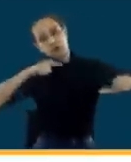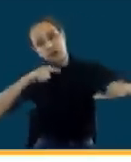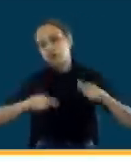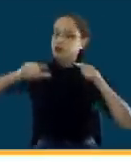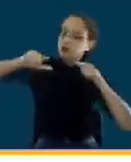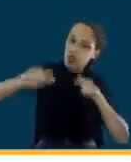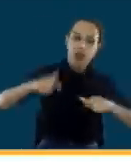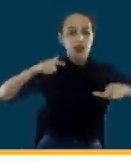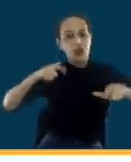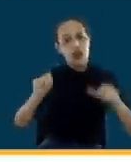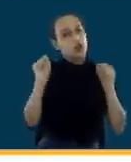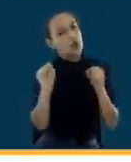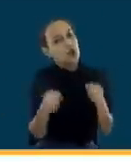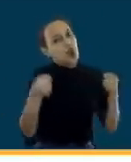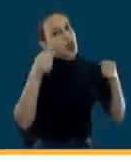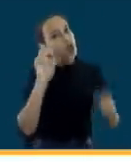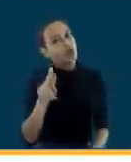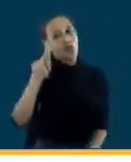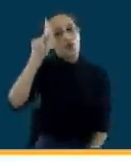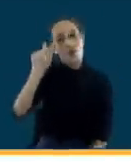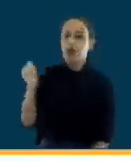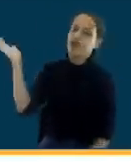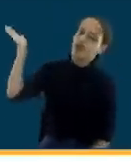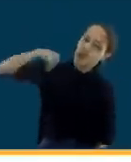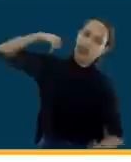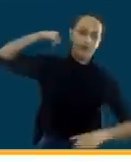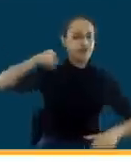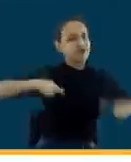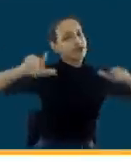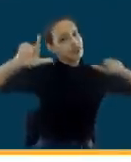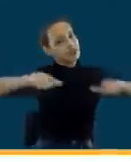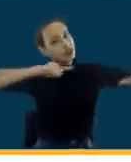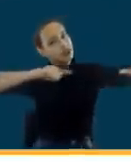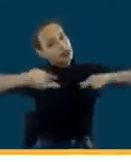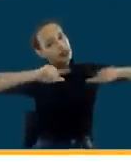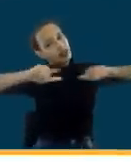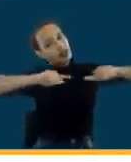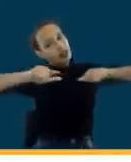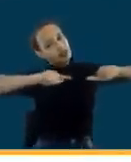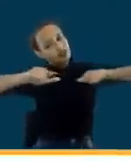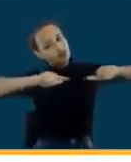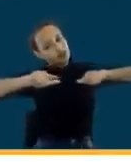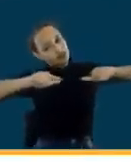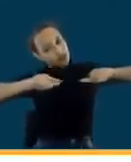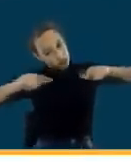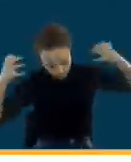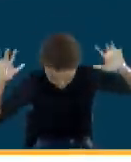vamos trabalhar com a força de Tupã. Hey, vamos trabalhar.